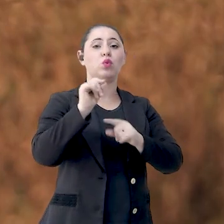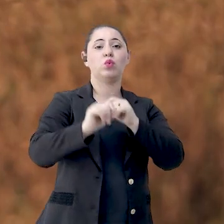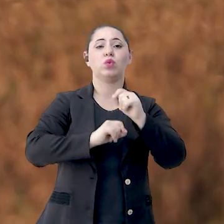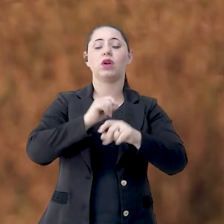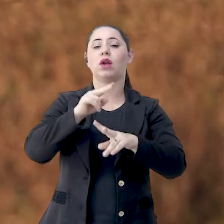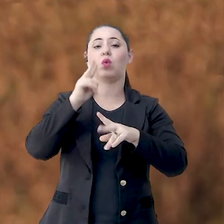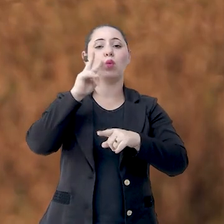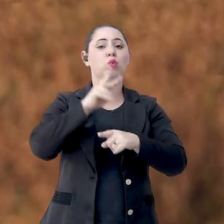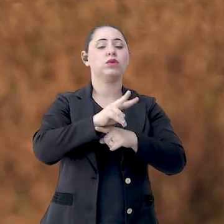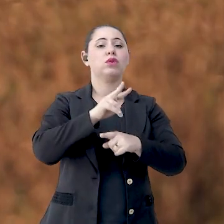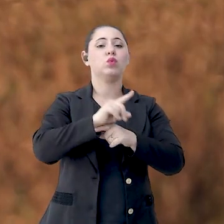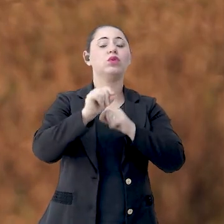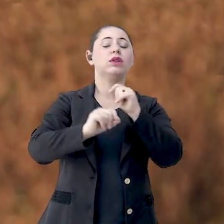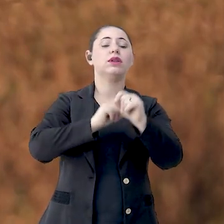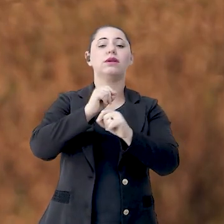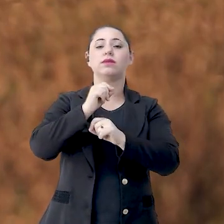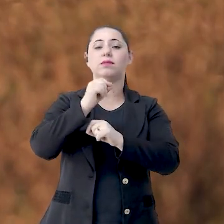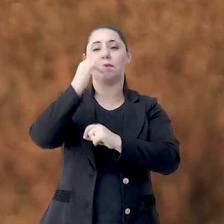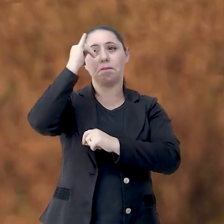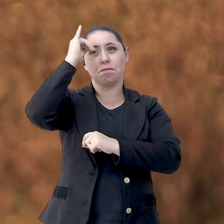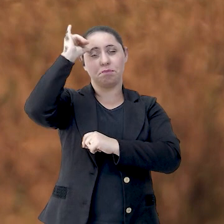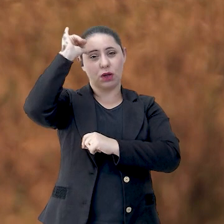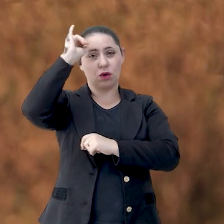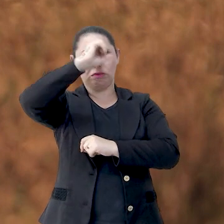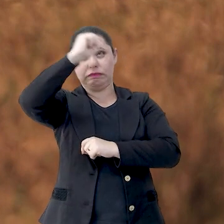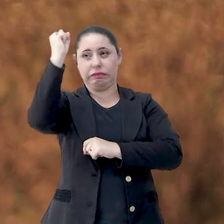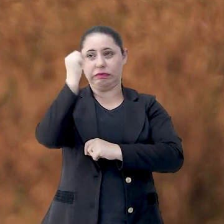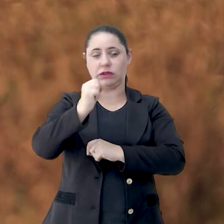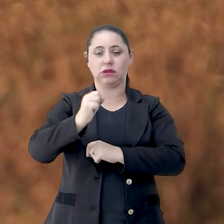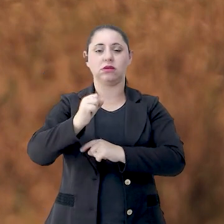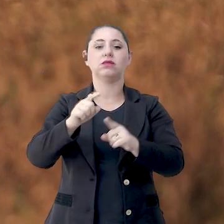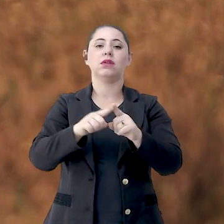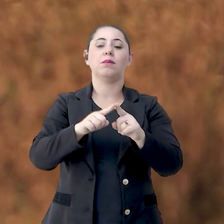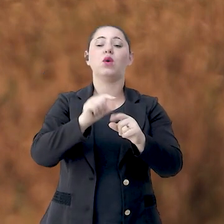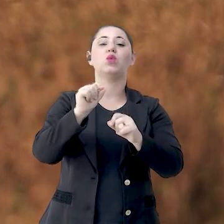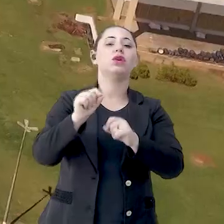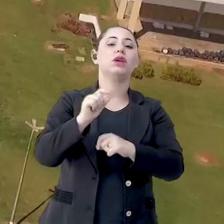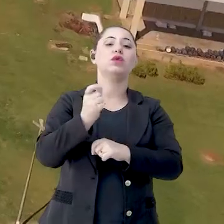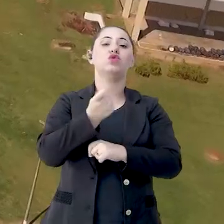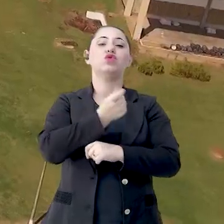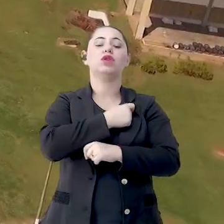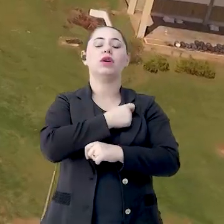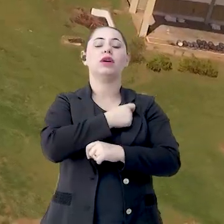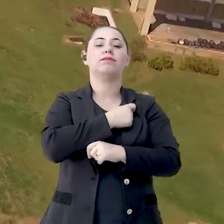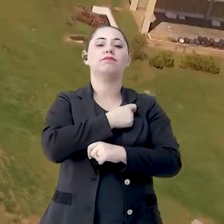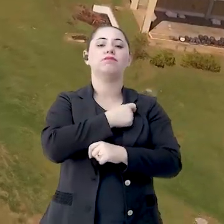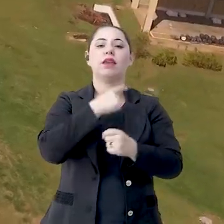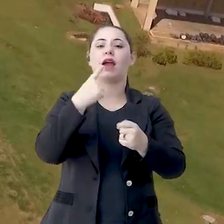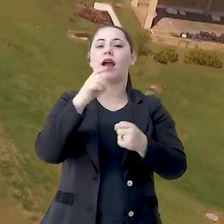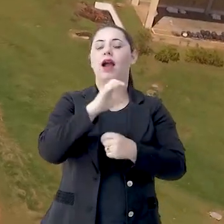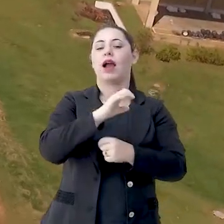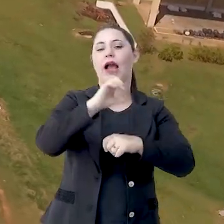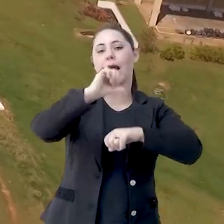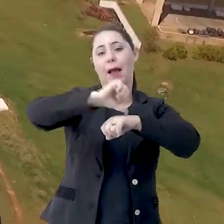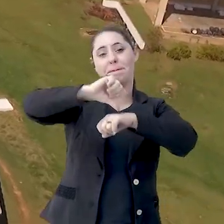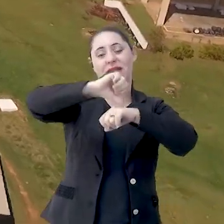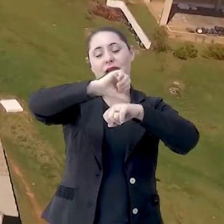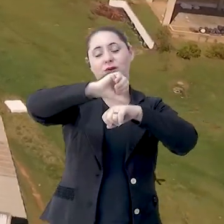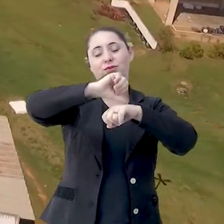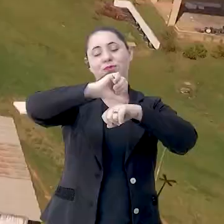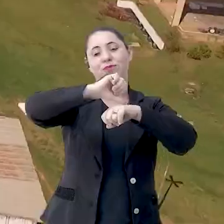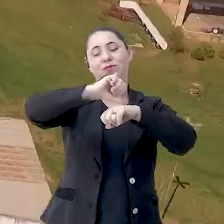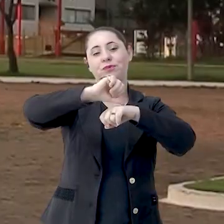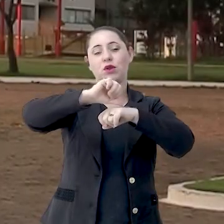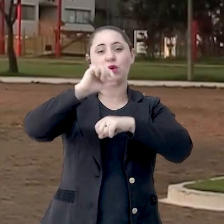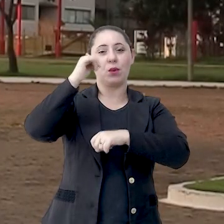economicamente como destaque principal a criação e abate de bovinos, o que também lhe rendeu o título de capital do